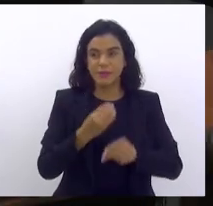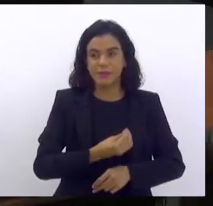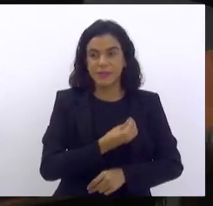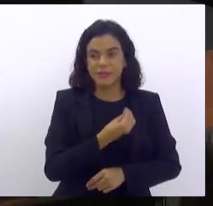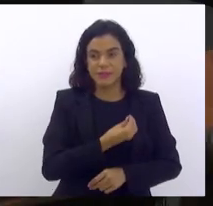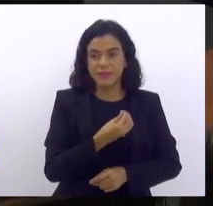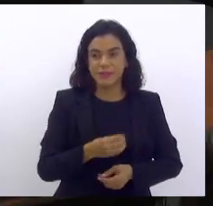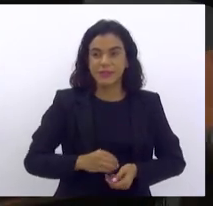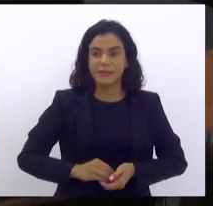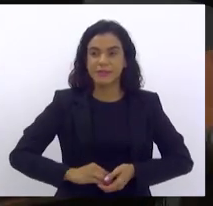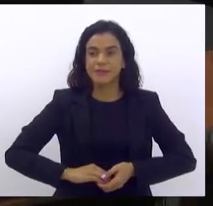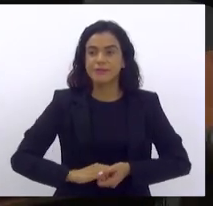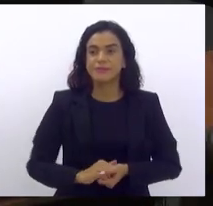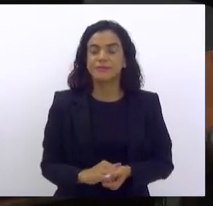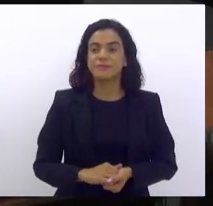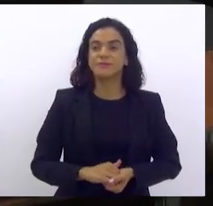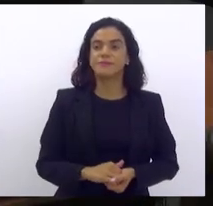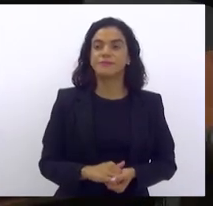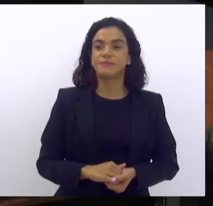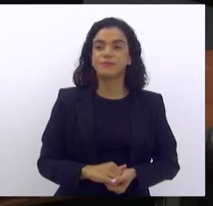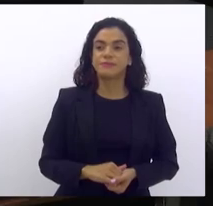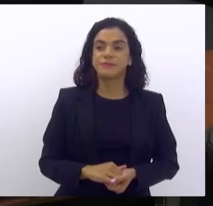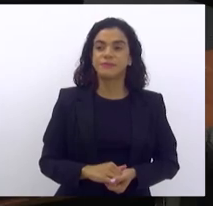deputado Luiz Paulo.